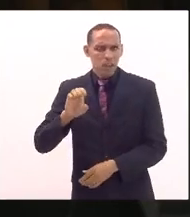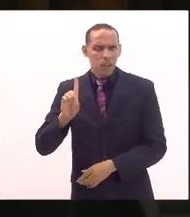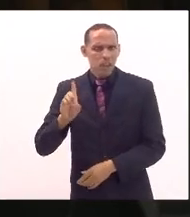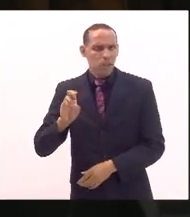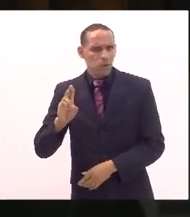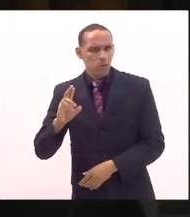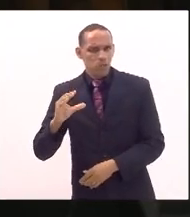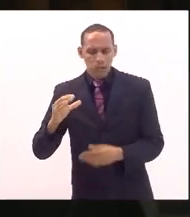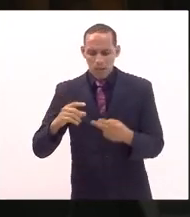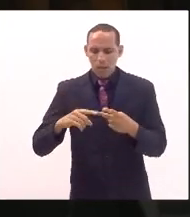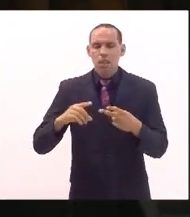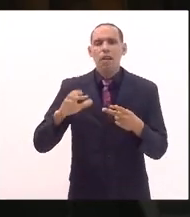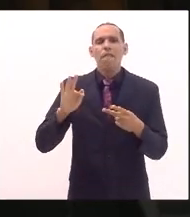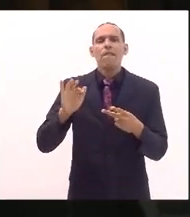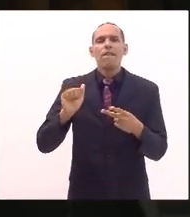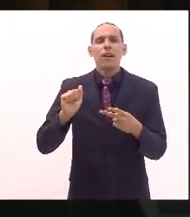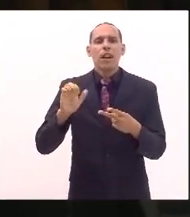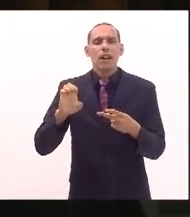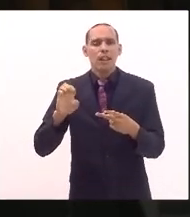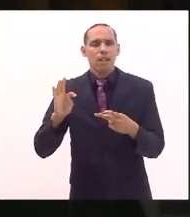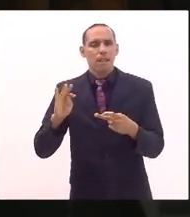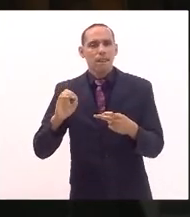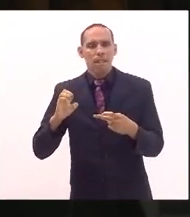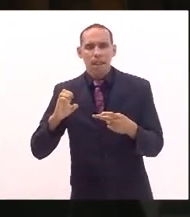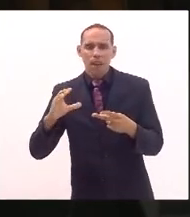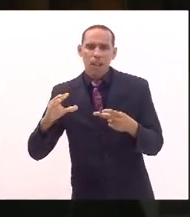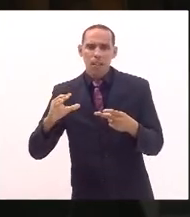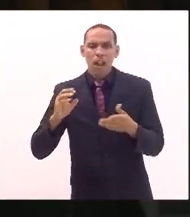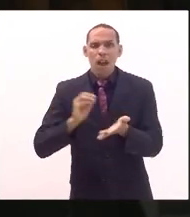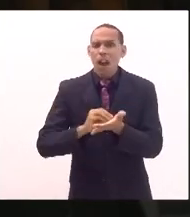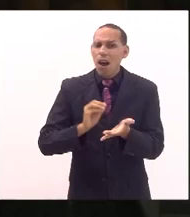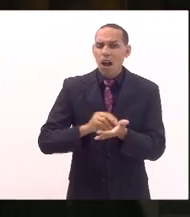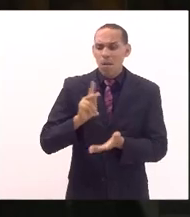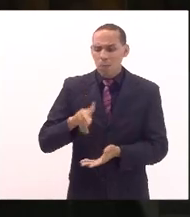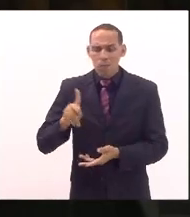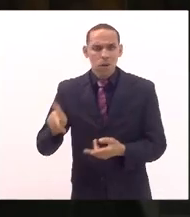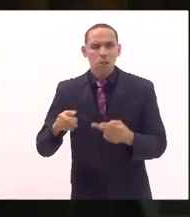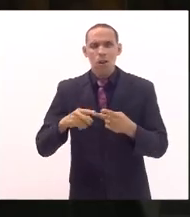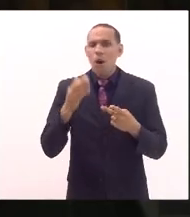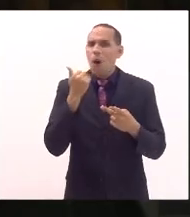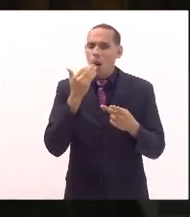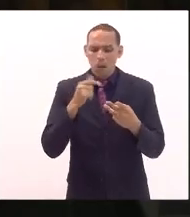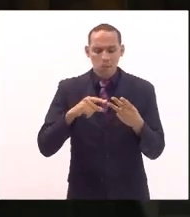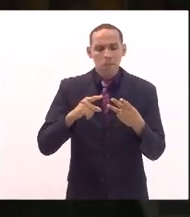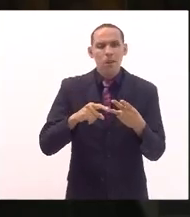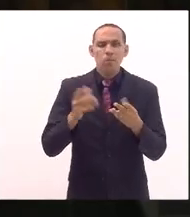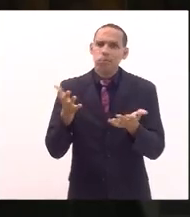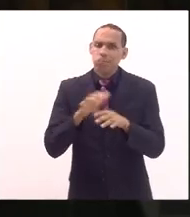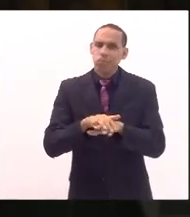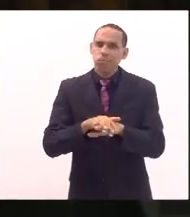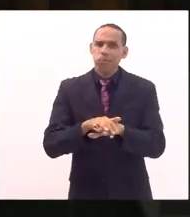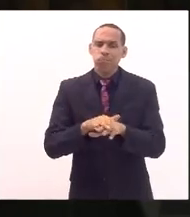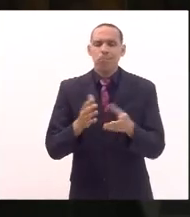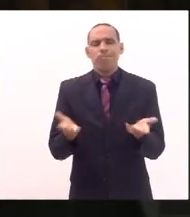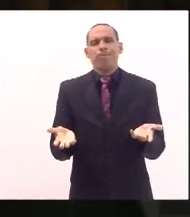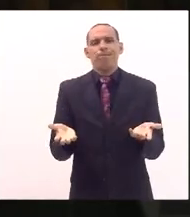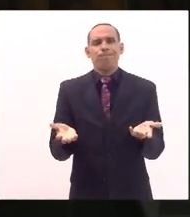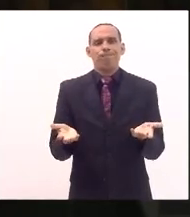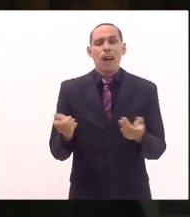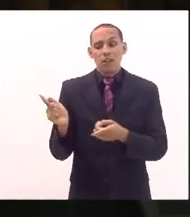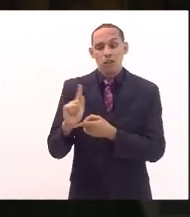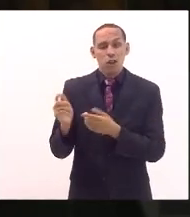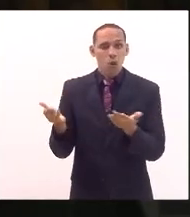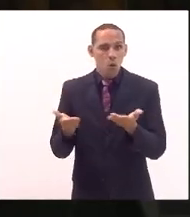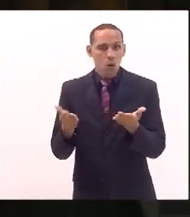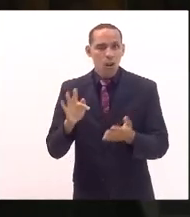FAETEC faltando o professor faltando comida faltando inclusão a gente sabe que os atuais gestores